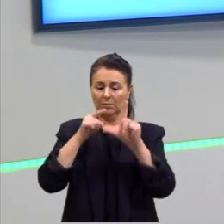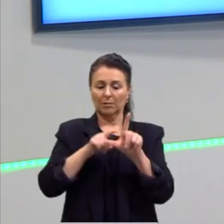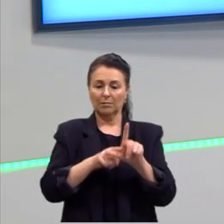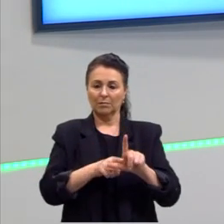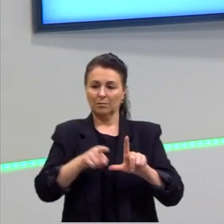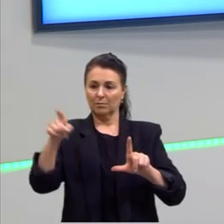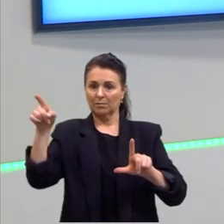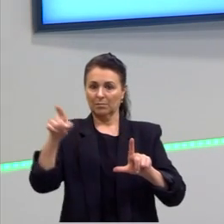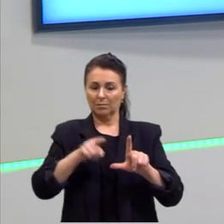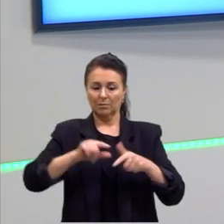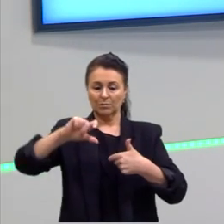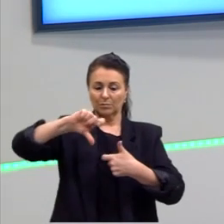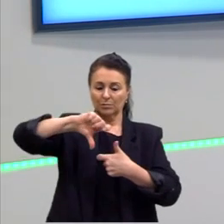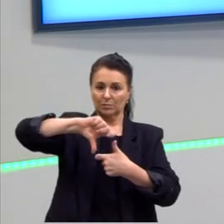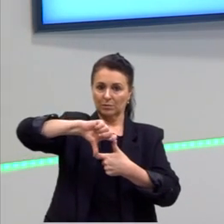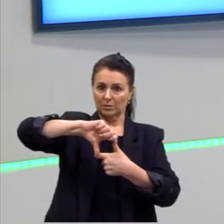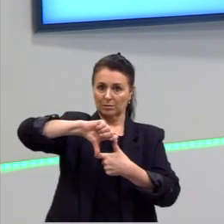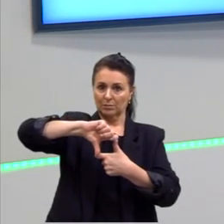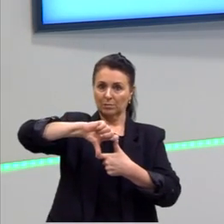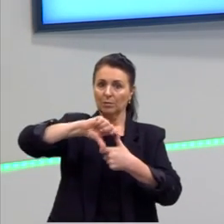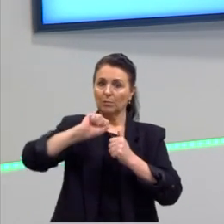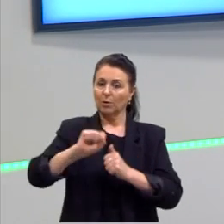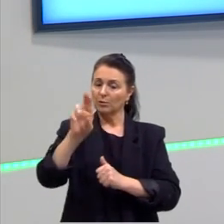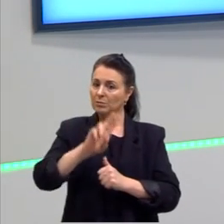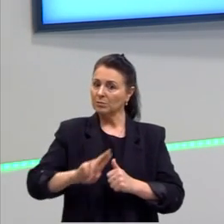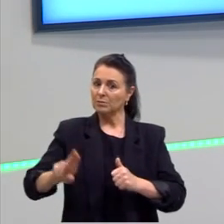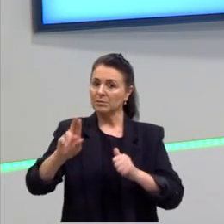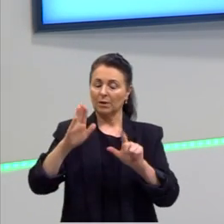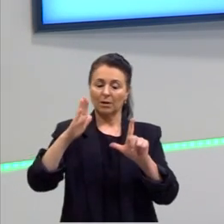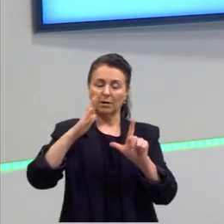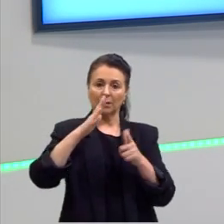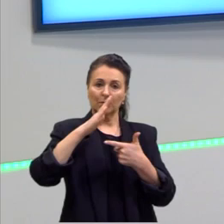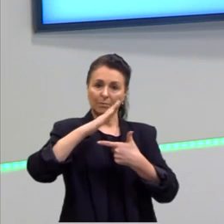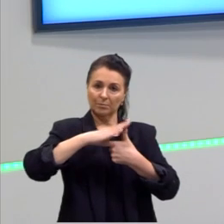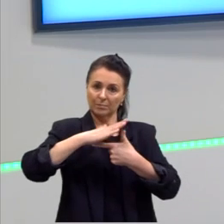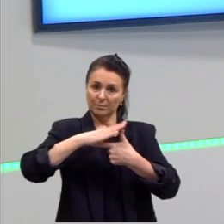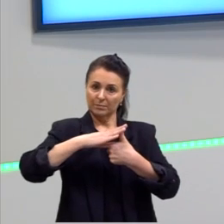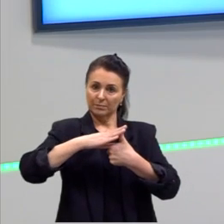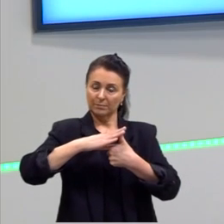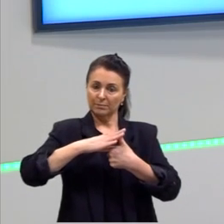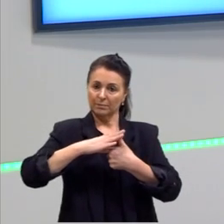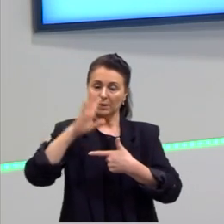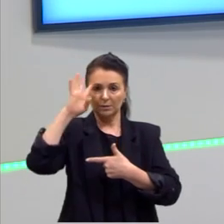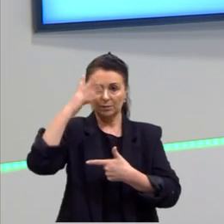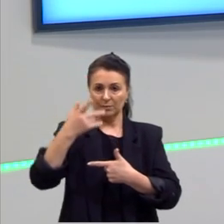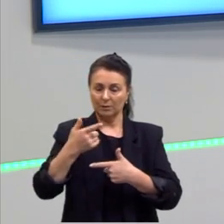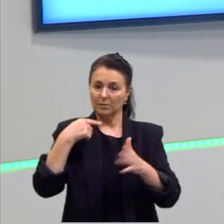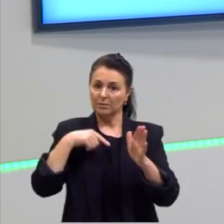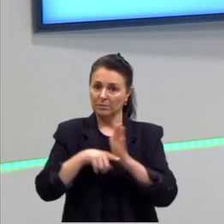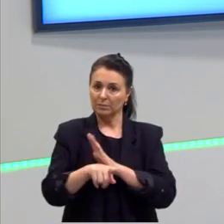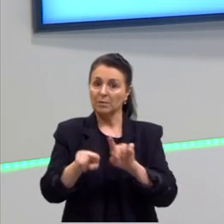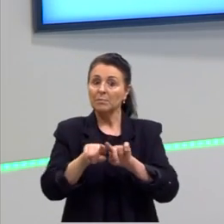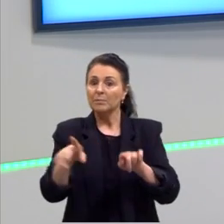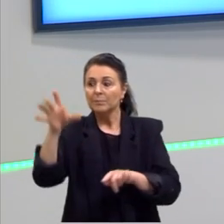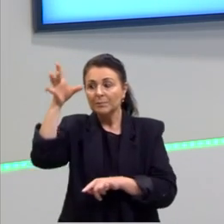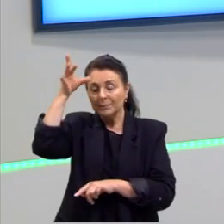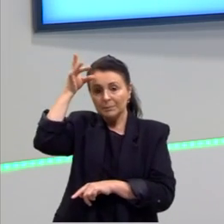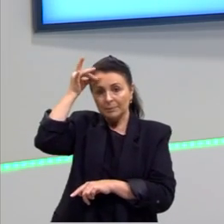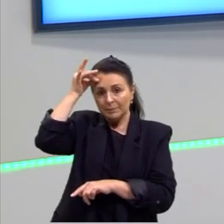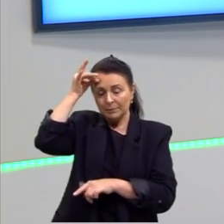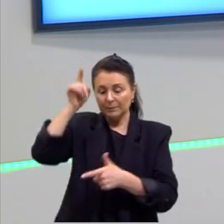a diagonal de um quadrado pode aplicar o teorema de Pitágoras na que e se resolver mas se vocês memorizarem